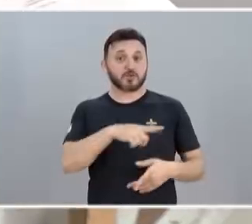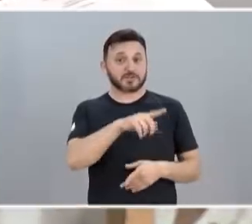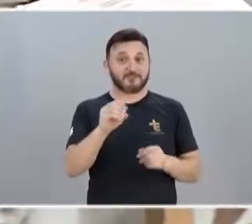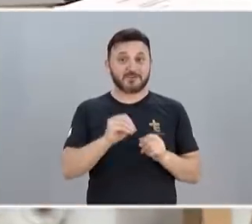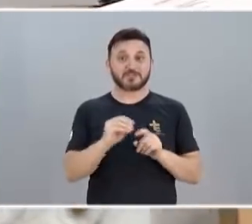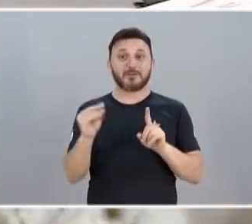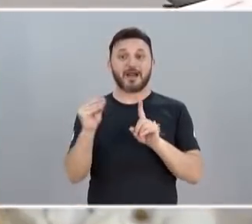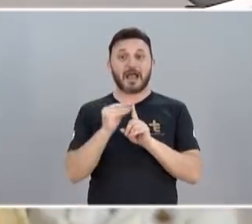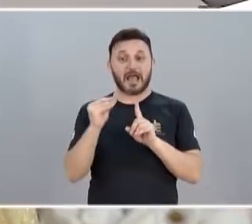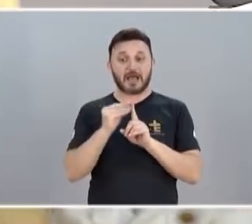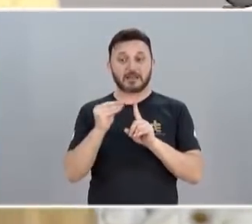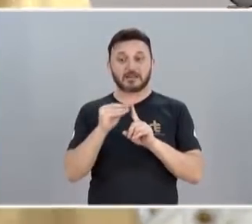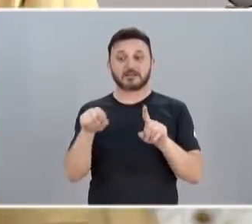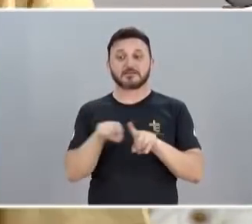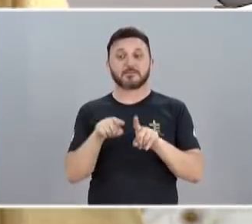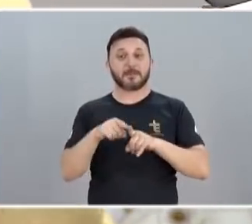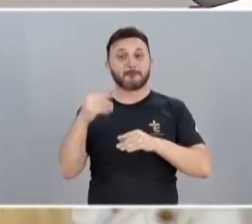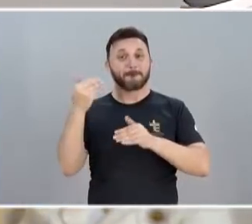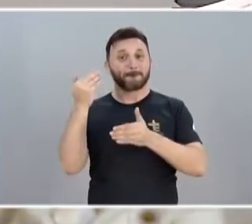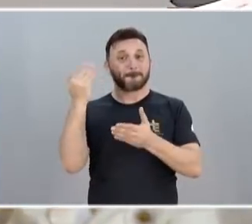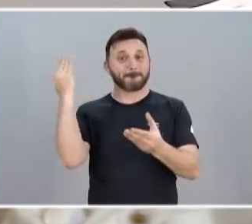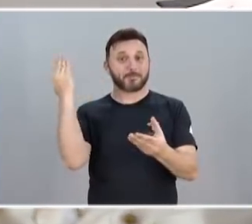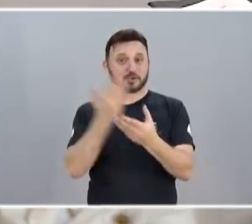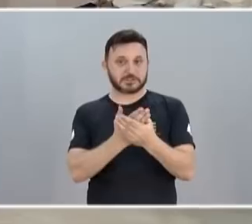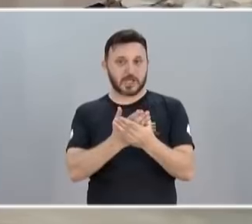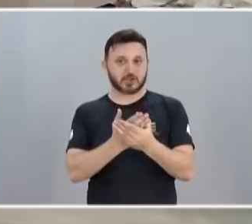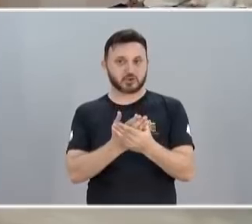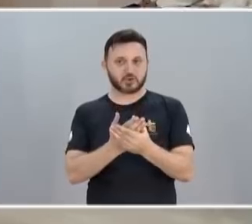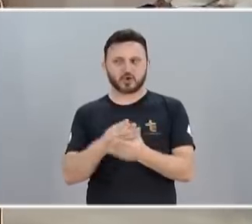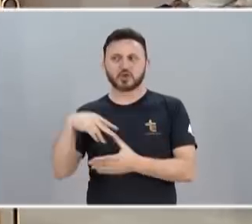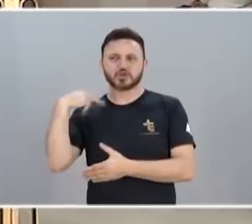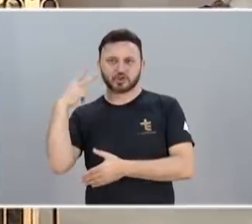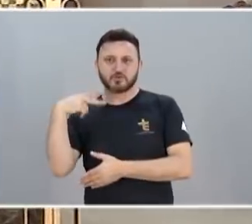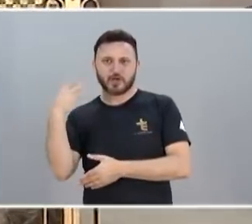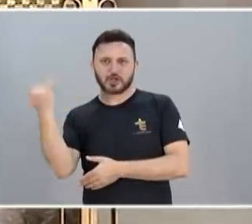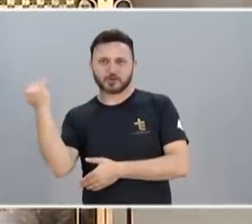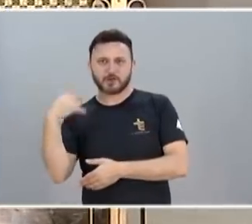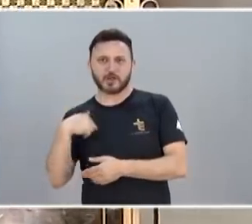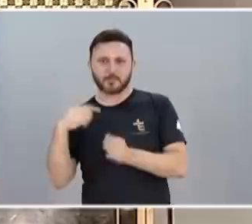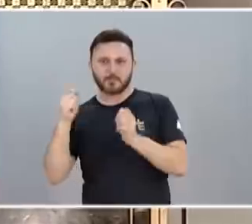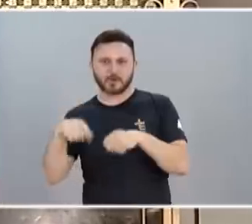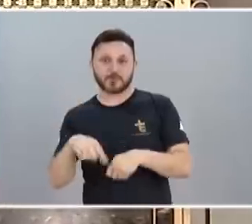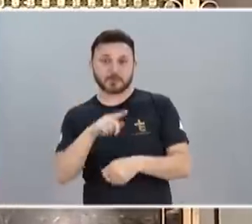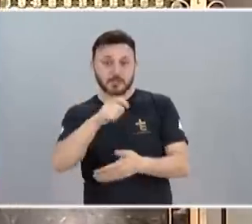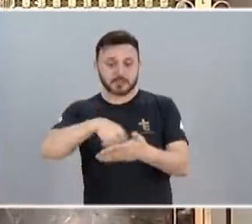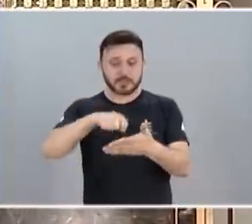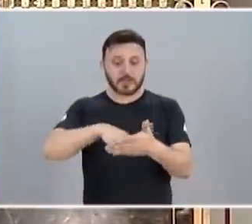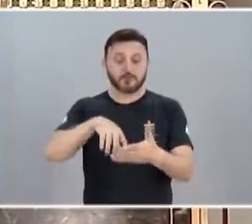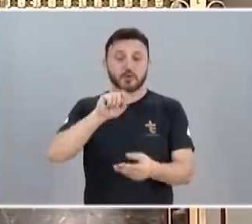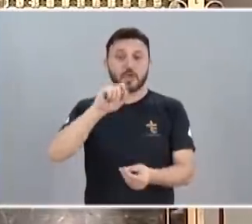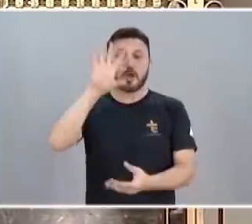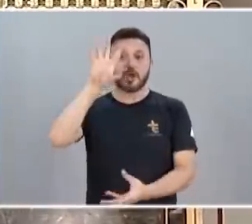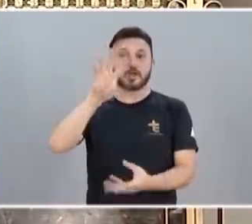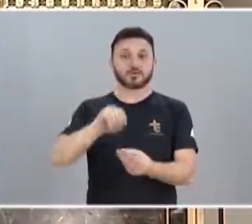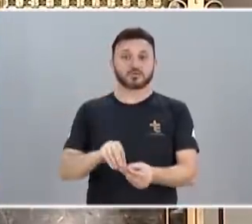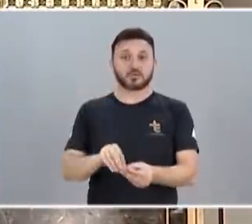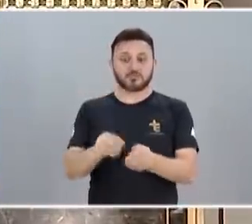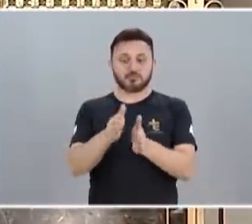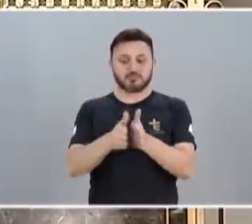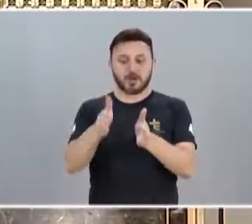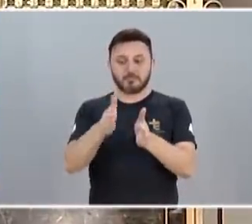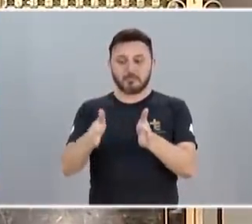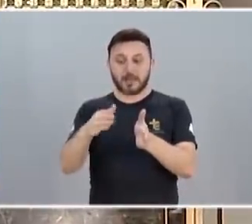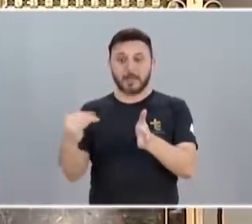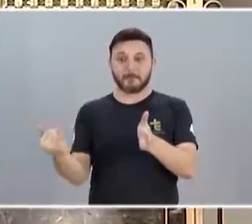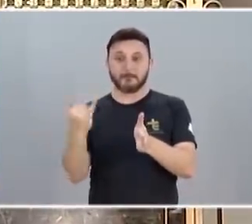você vai escrever um processo, algum advogado que estiver me escutando, você escreve o resumo do resumo, as partes